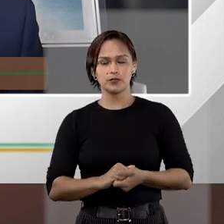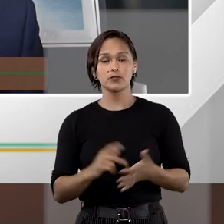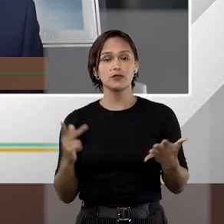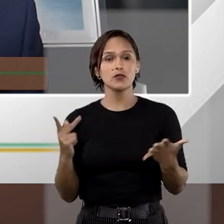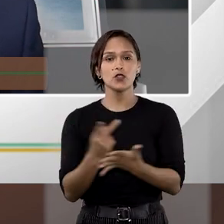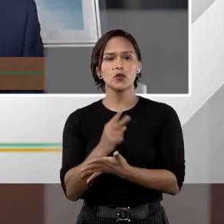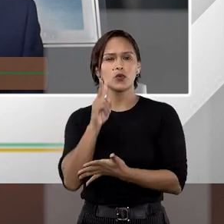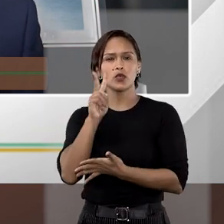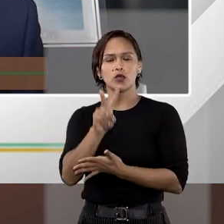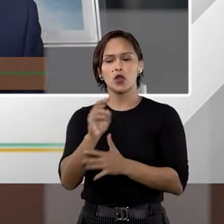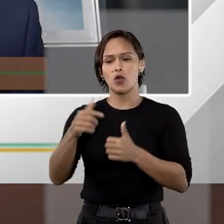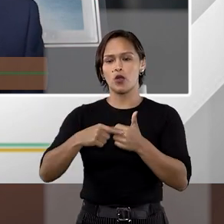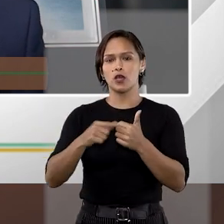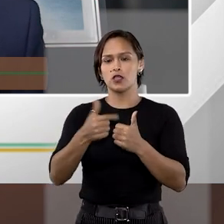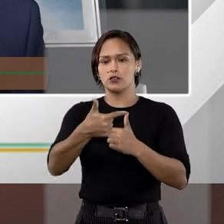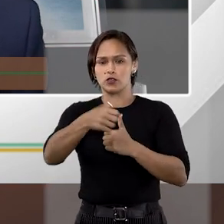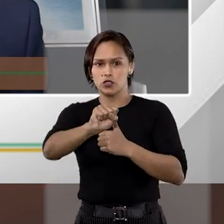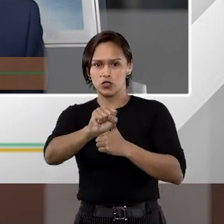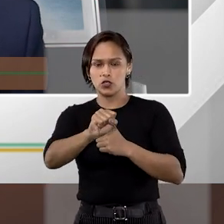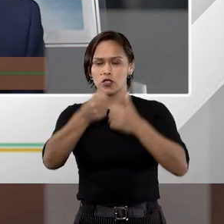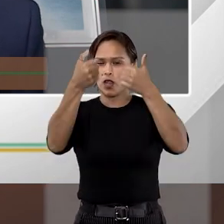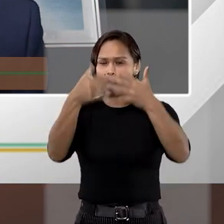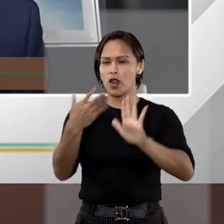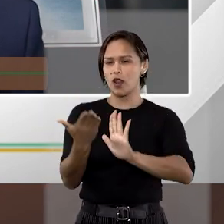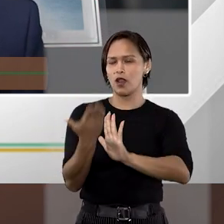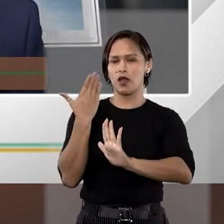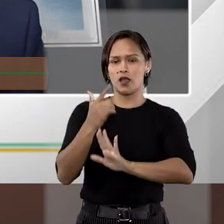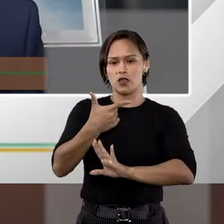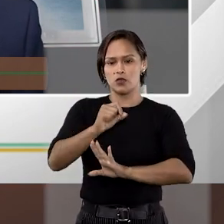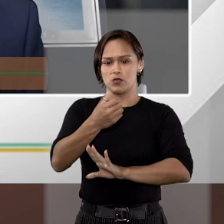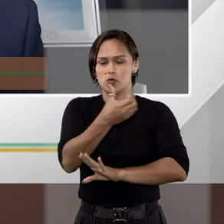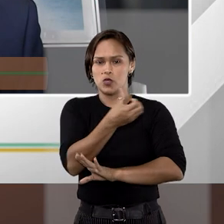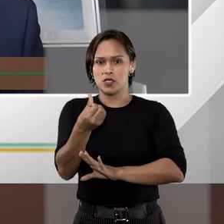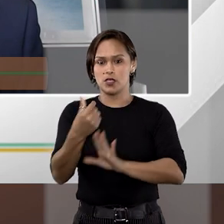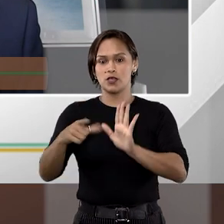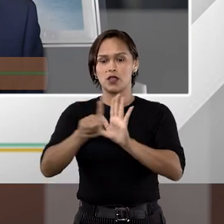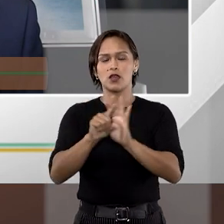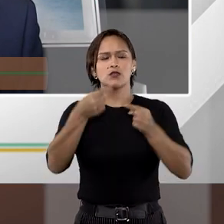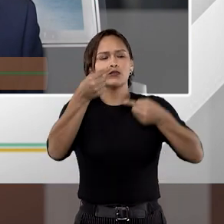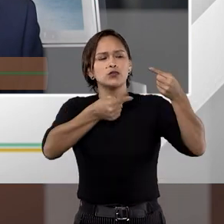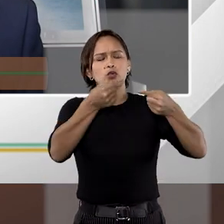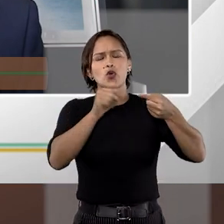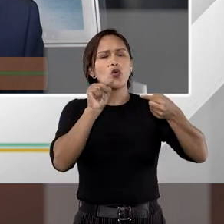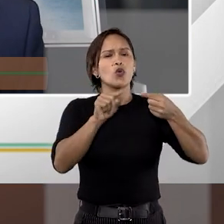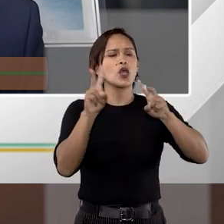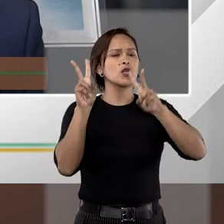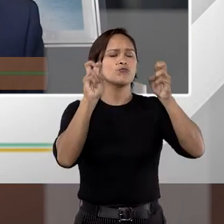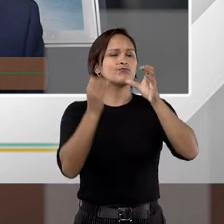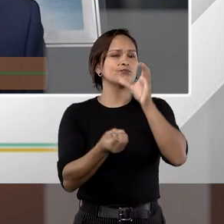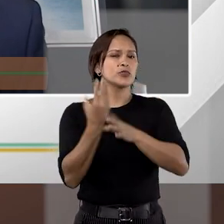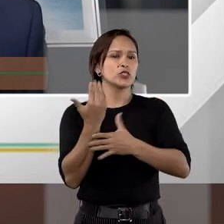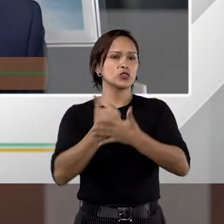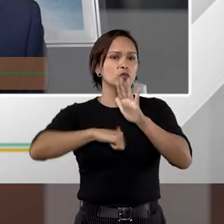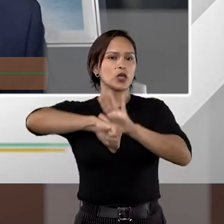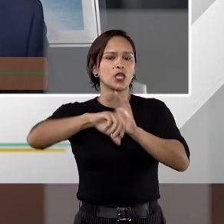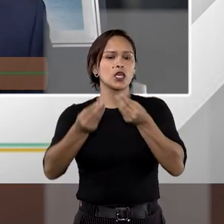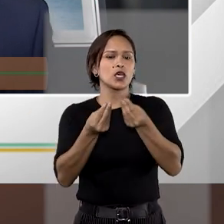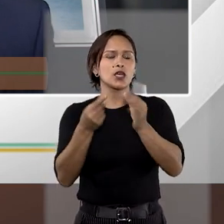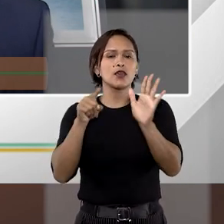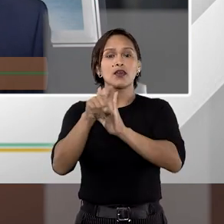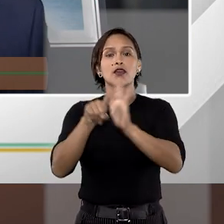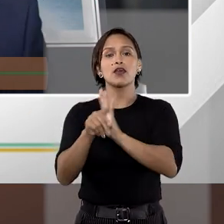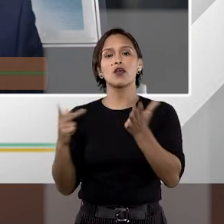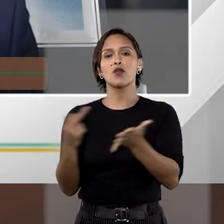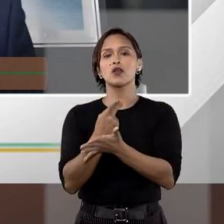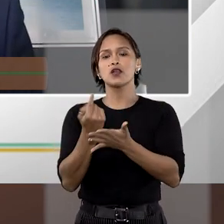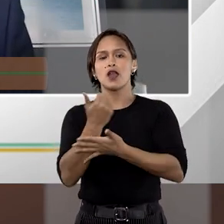o que ocorre o último 28 quando foi editado a em 2006 na lei teve uma discussão sobre qual a natureza do crime crime que